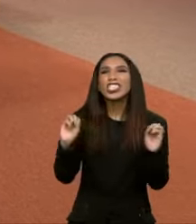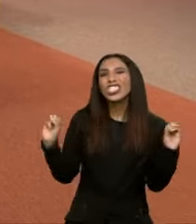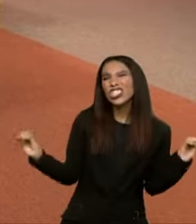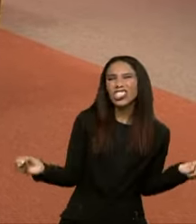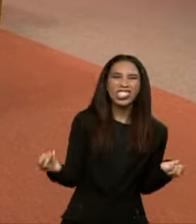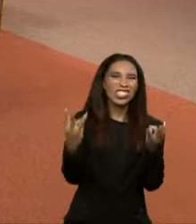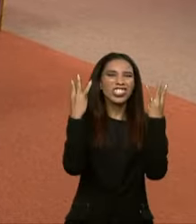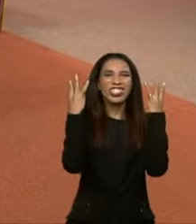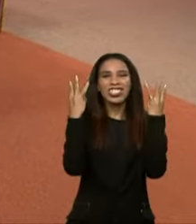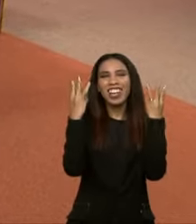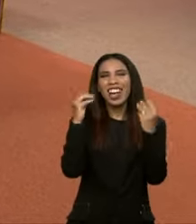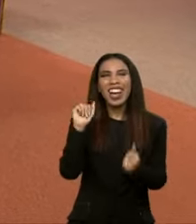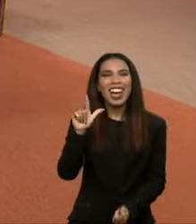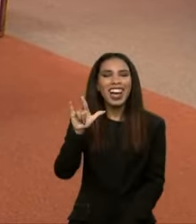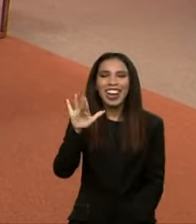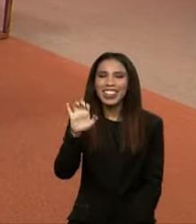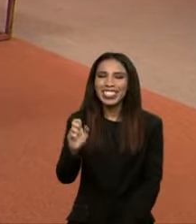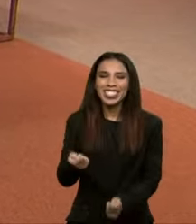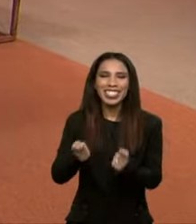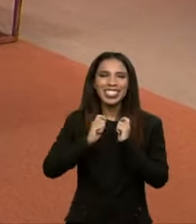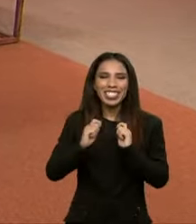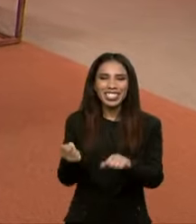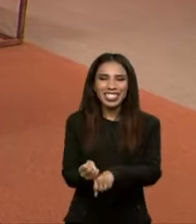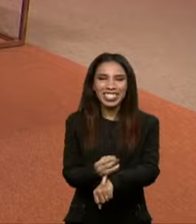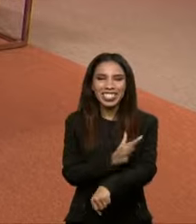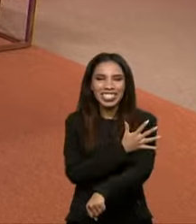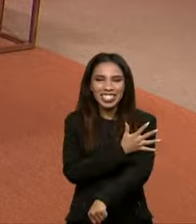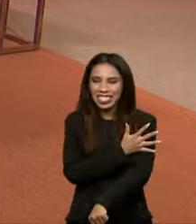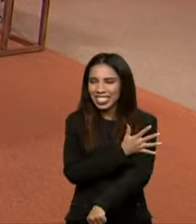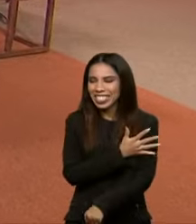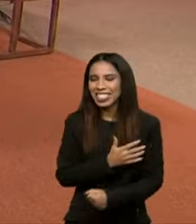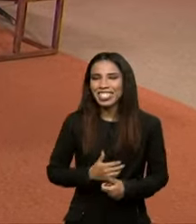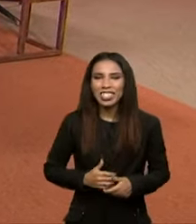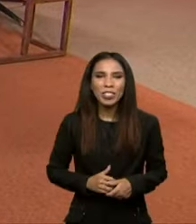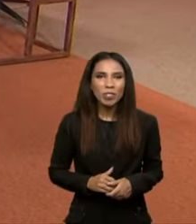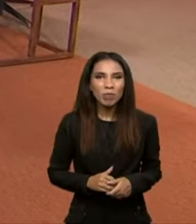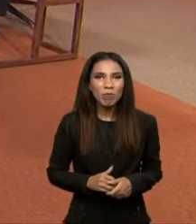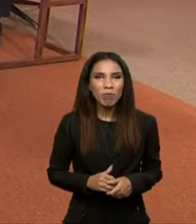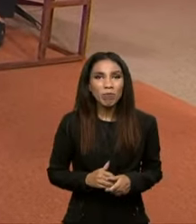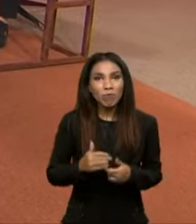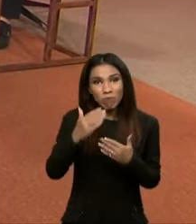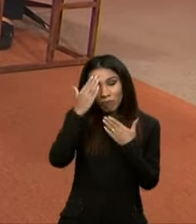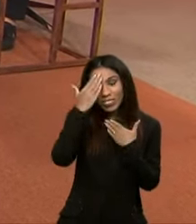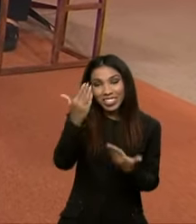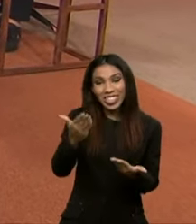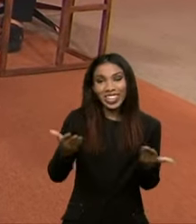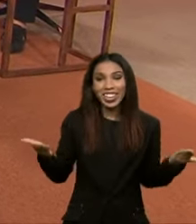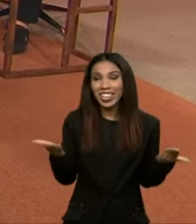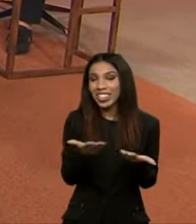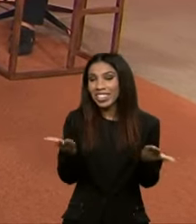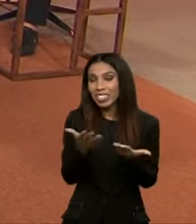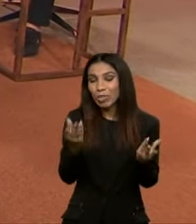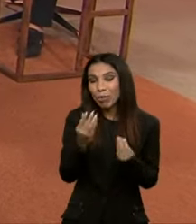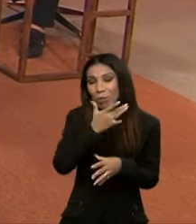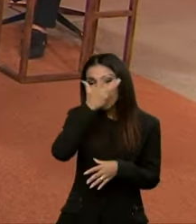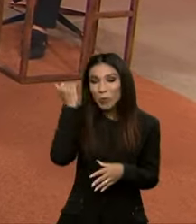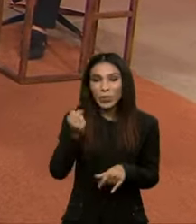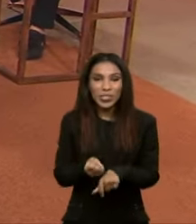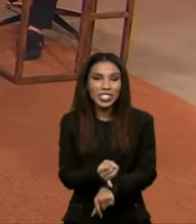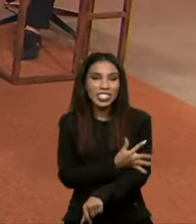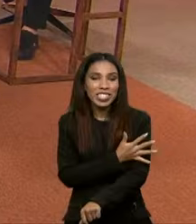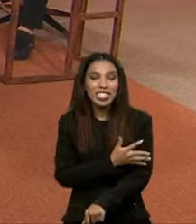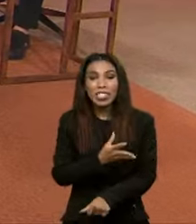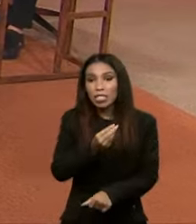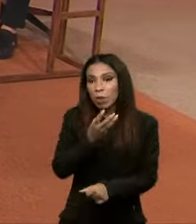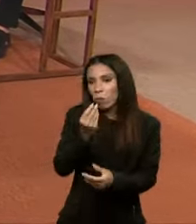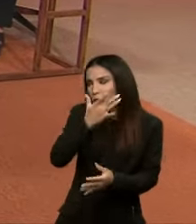show. Alice, você me emociona muito. Pra começar, quero logo dizer isso. Agradecer, porque hoje em dia eu agradeço muitas pessoas que me emocionam, porque tem tanta gente que